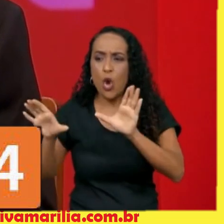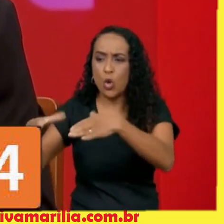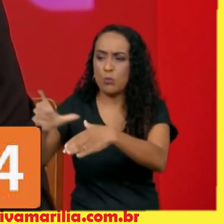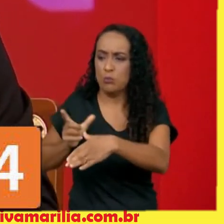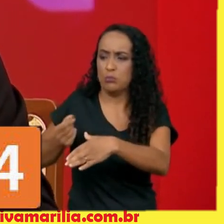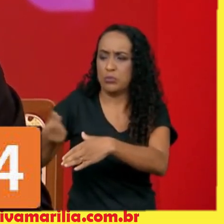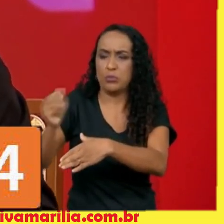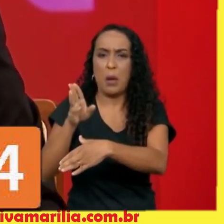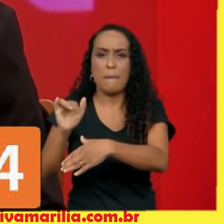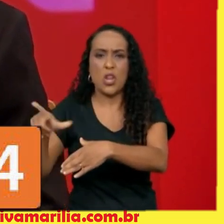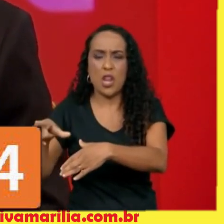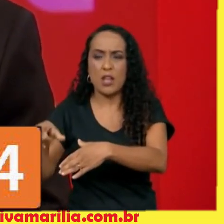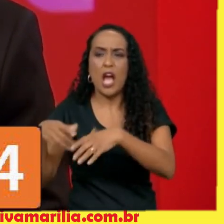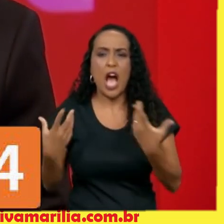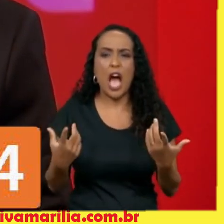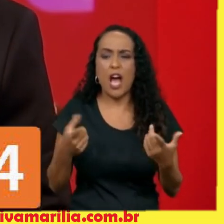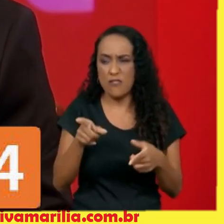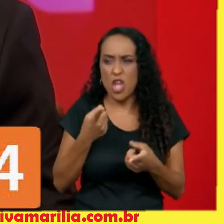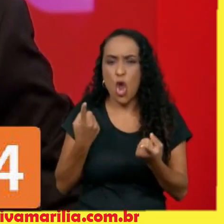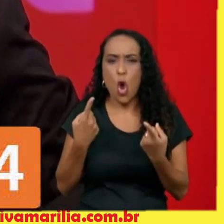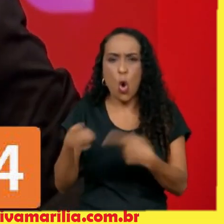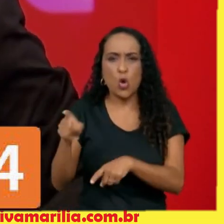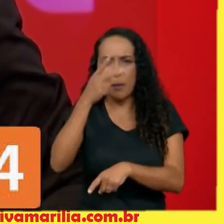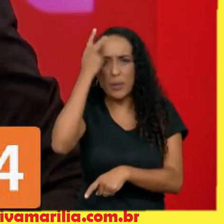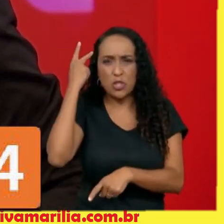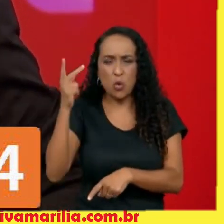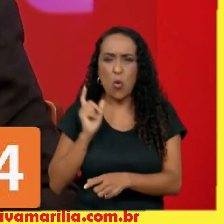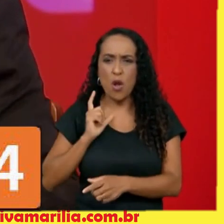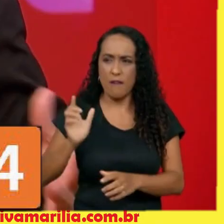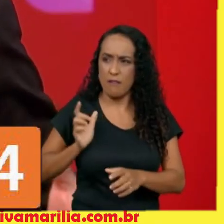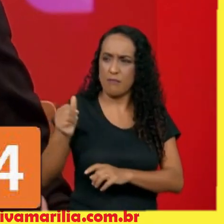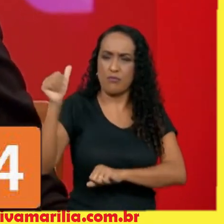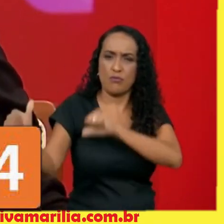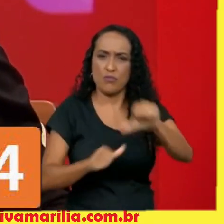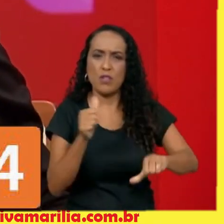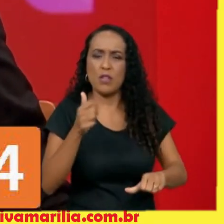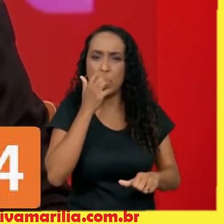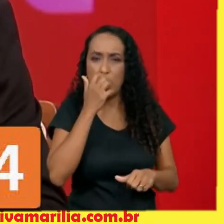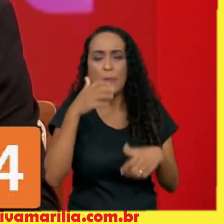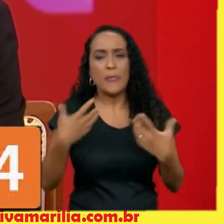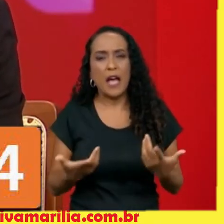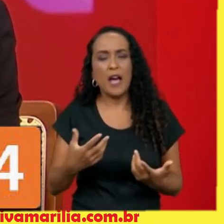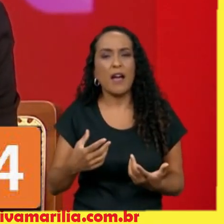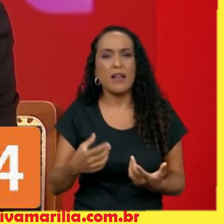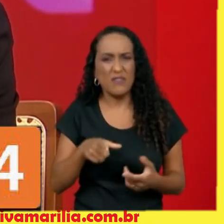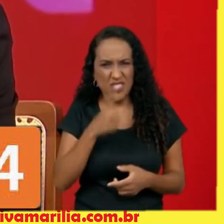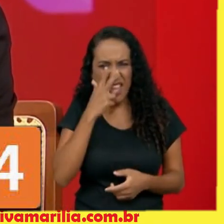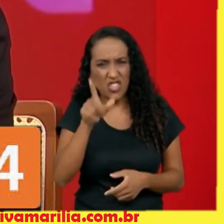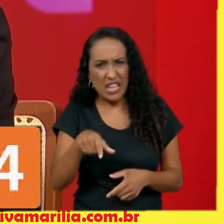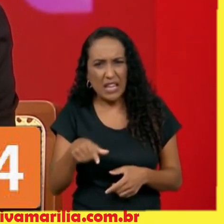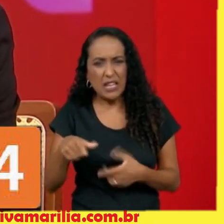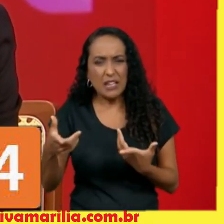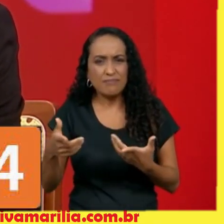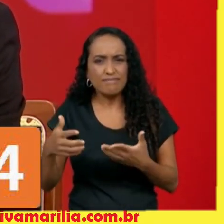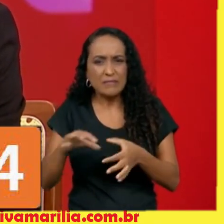vocês são contra que a pessoa fique rica. Então eu não posso querer ter muito dinheiro e comprar um super carro. Você acha que é por aí essa